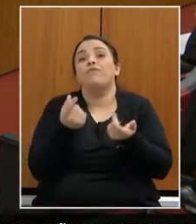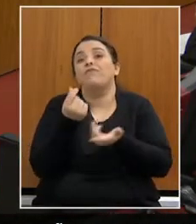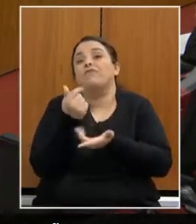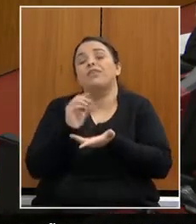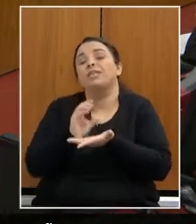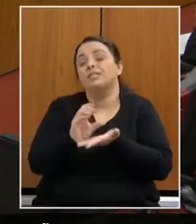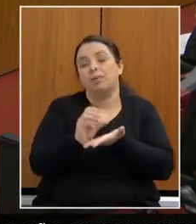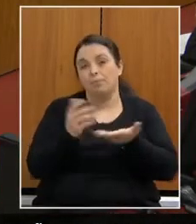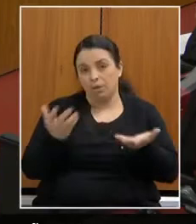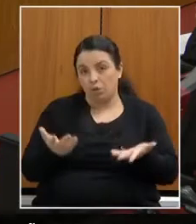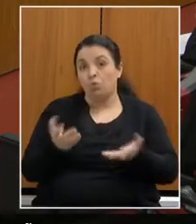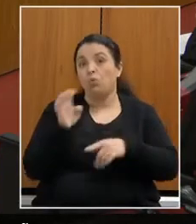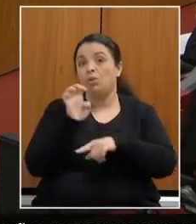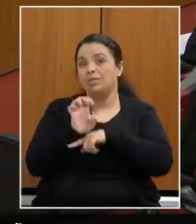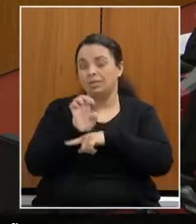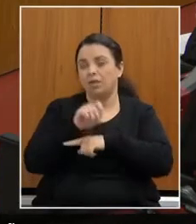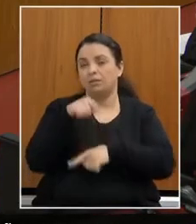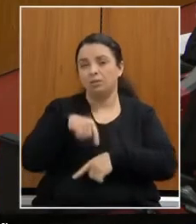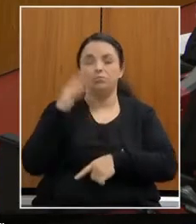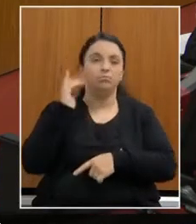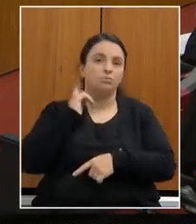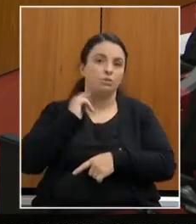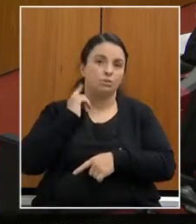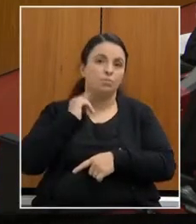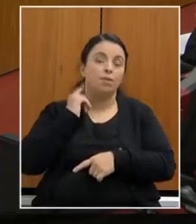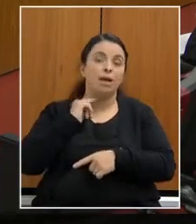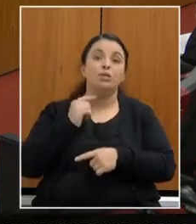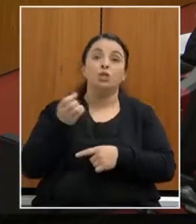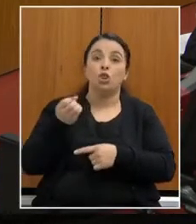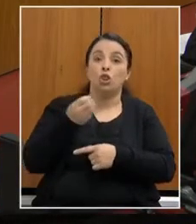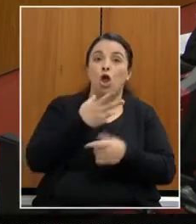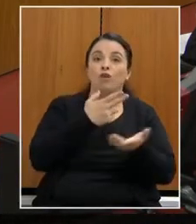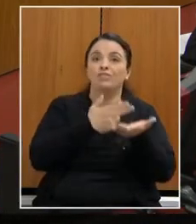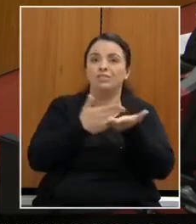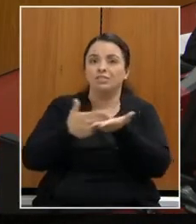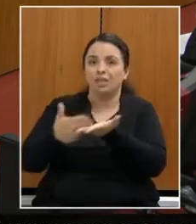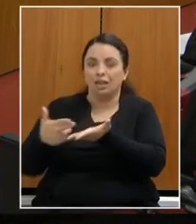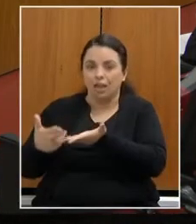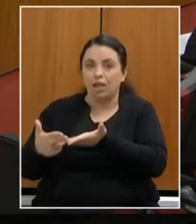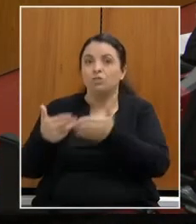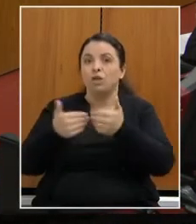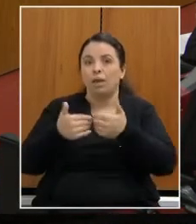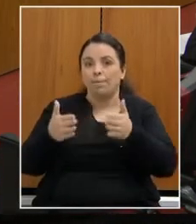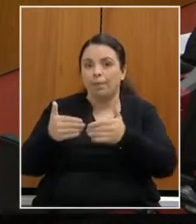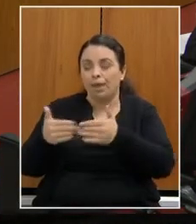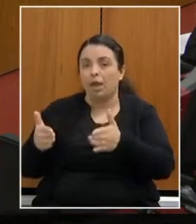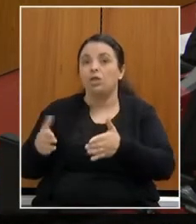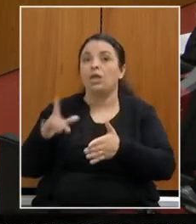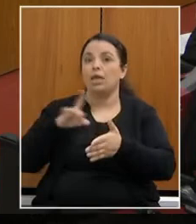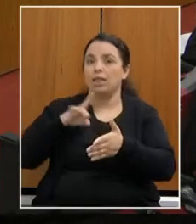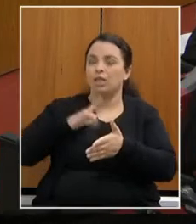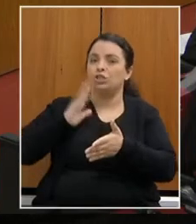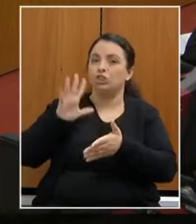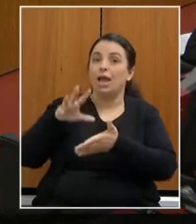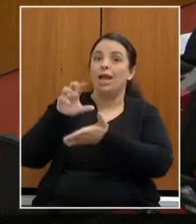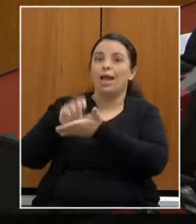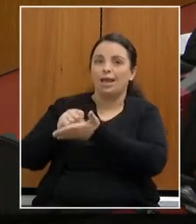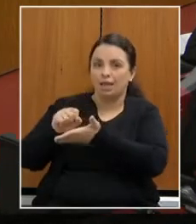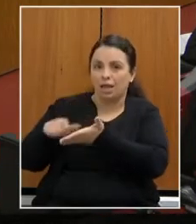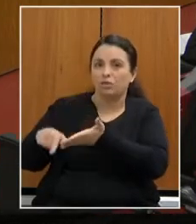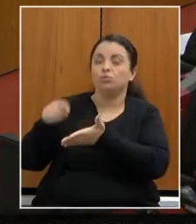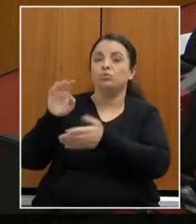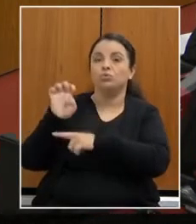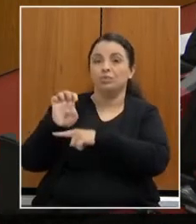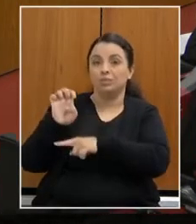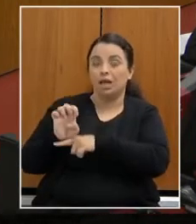o Estado de Minas realmente nos novos leitos que são habilitados e são credenciados pelo Estado estamos ainda